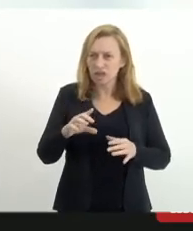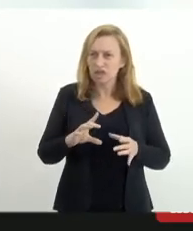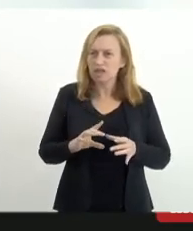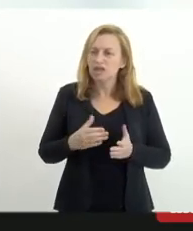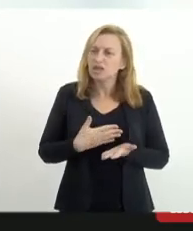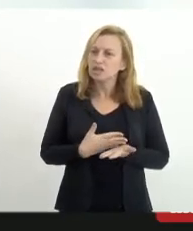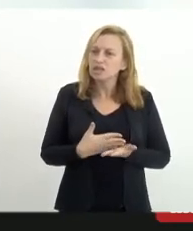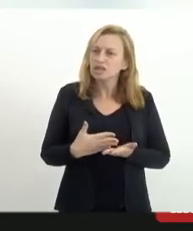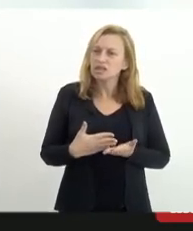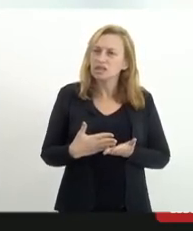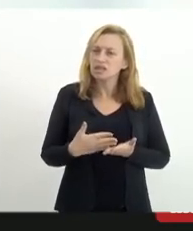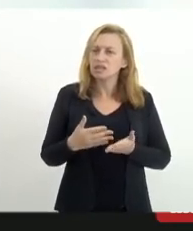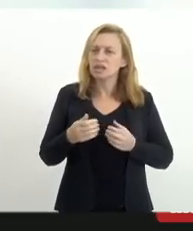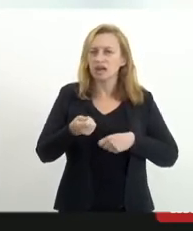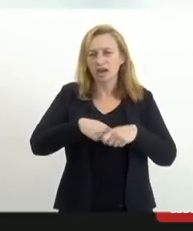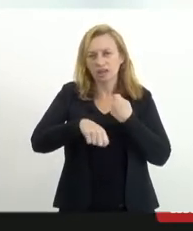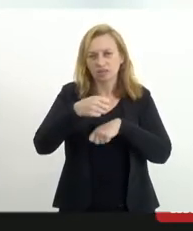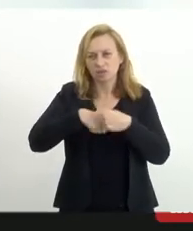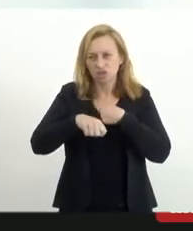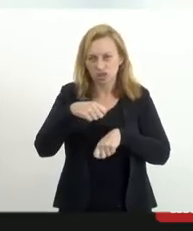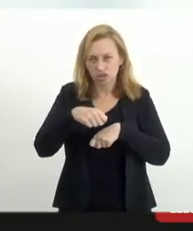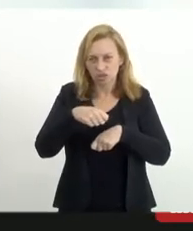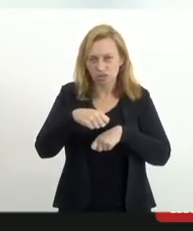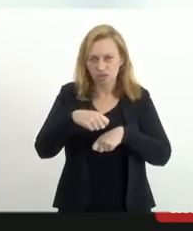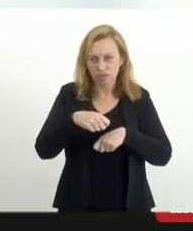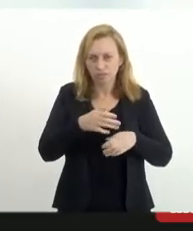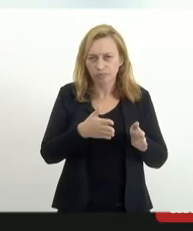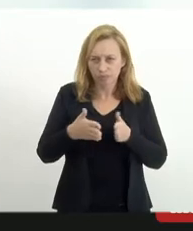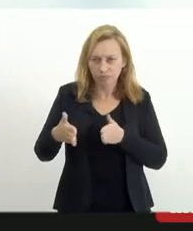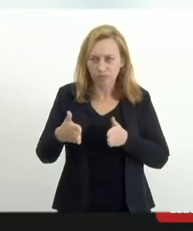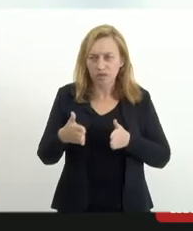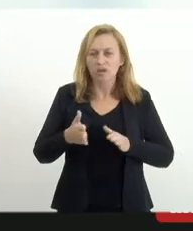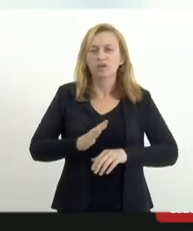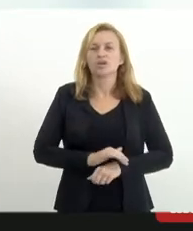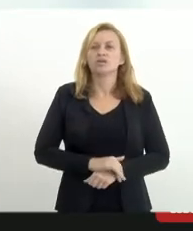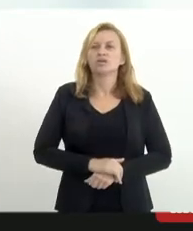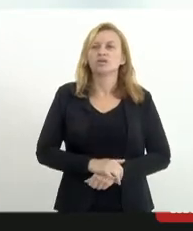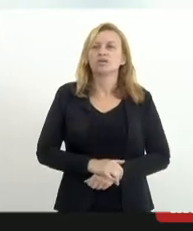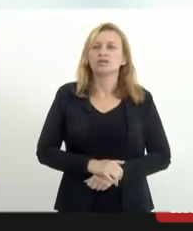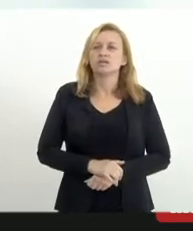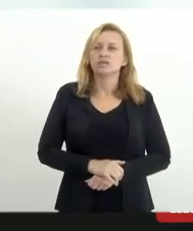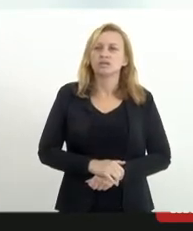procedimento administrativo. Dito isso,